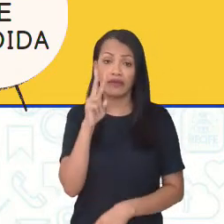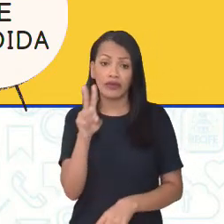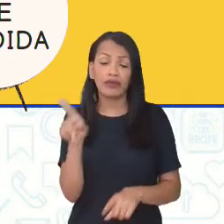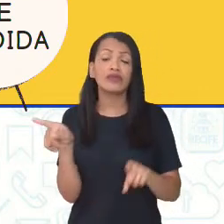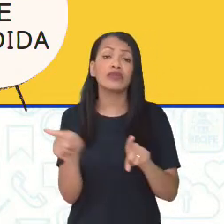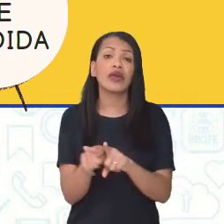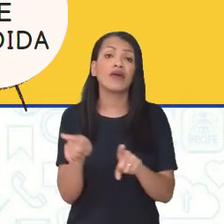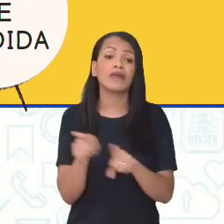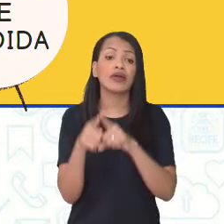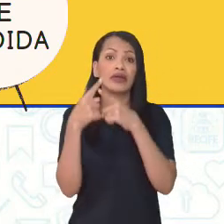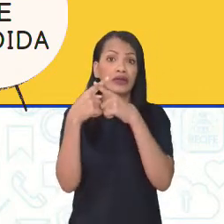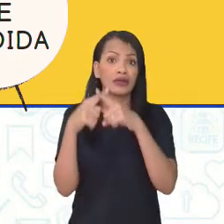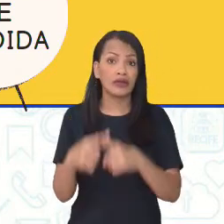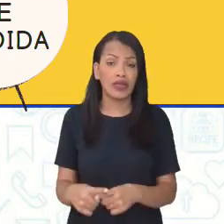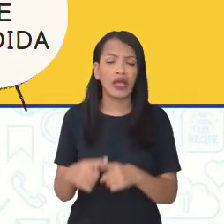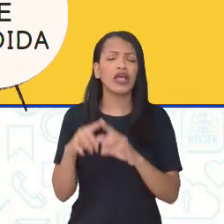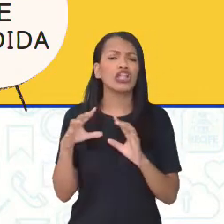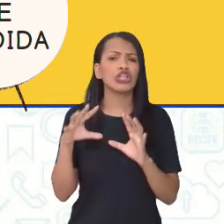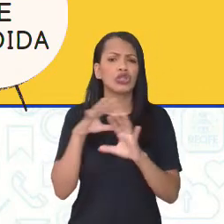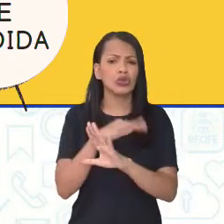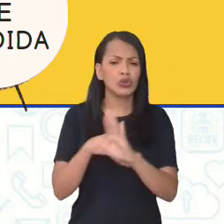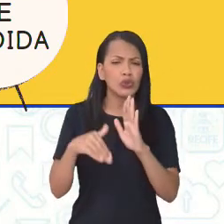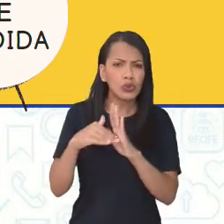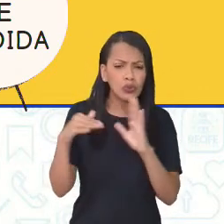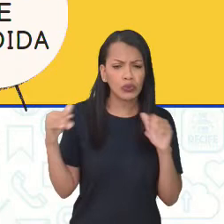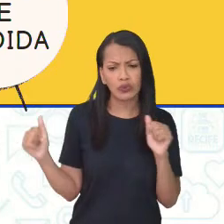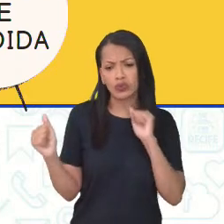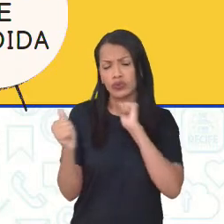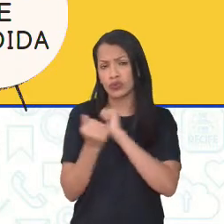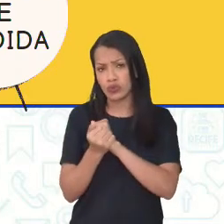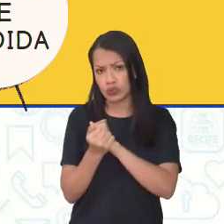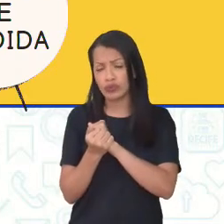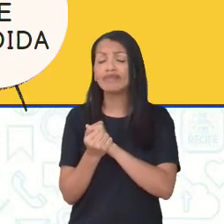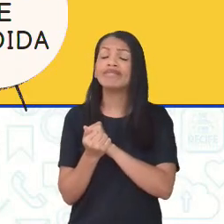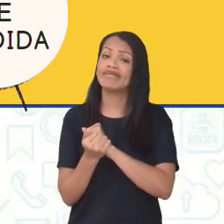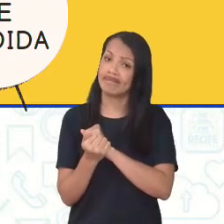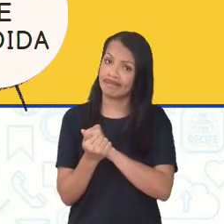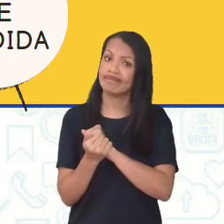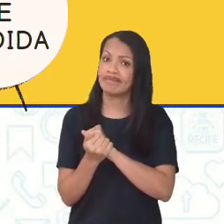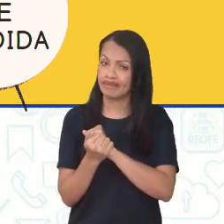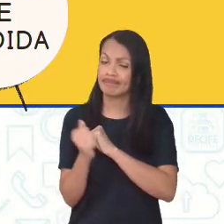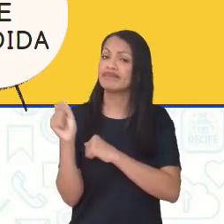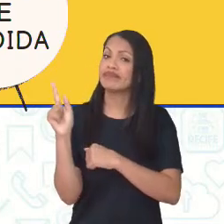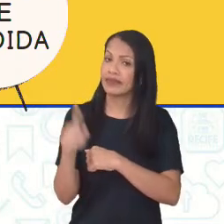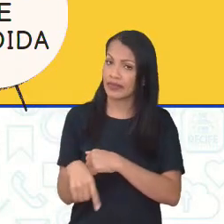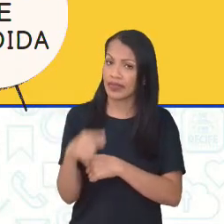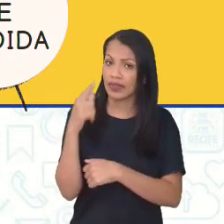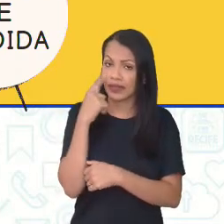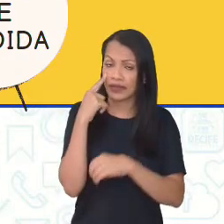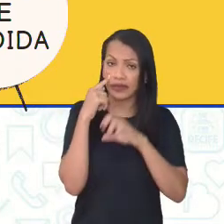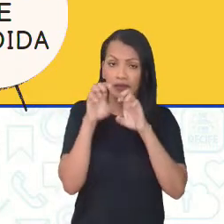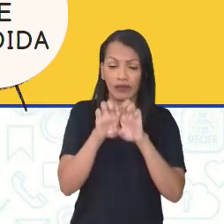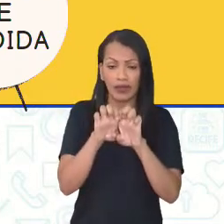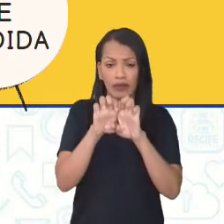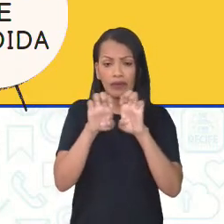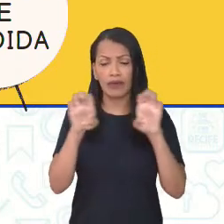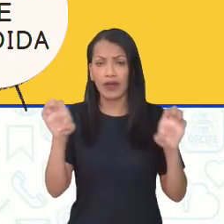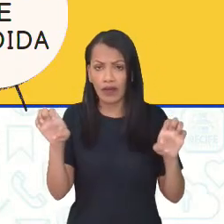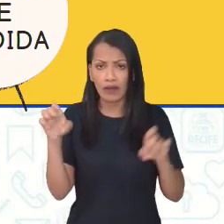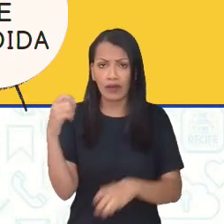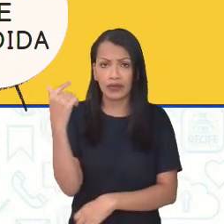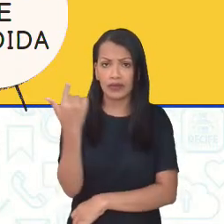com multiplicação, está tudo interligado, gente. Unidade de medida, equação do